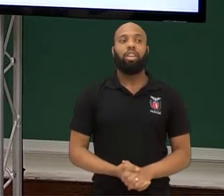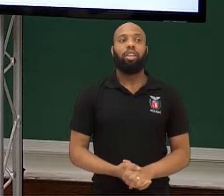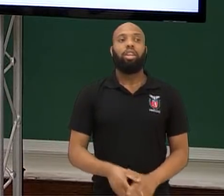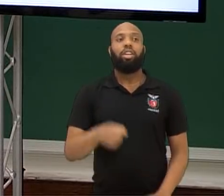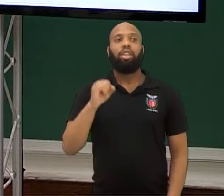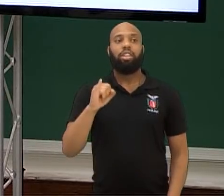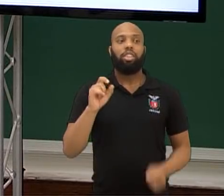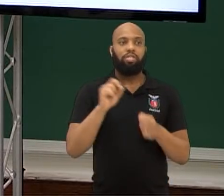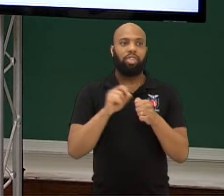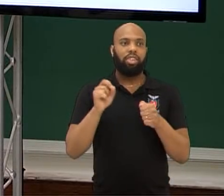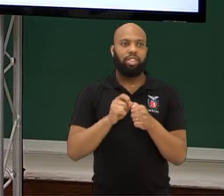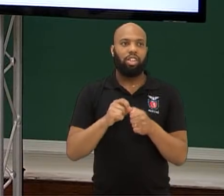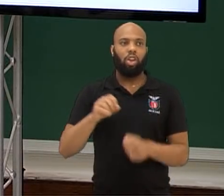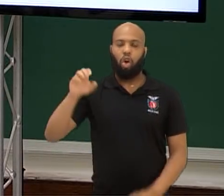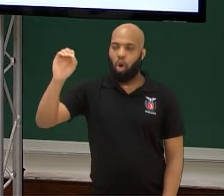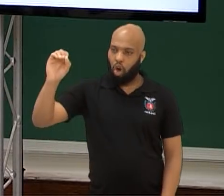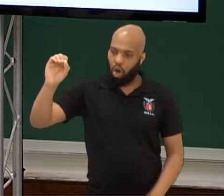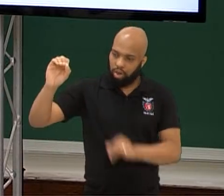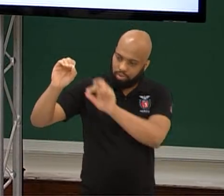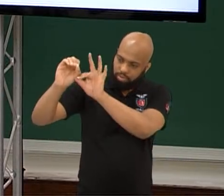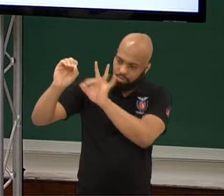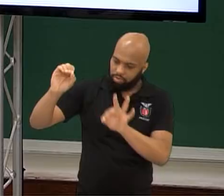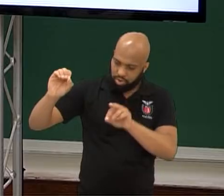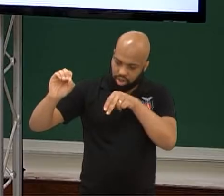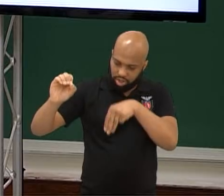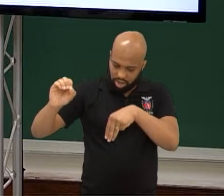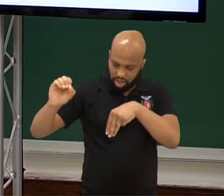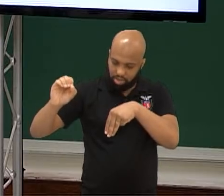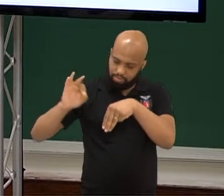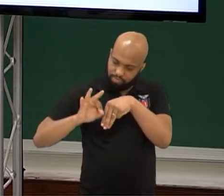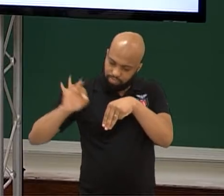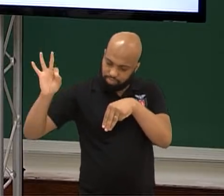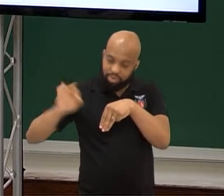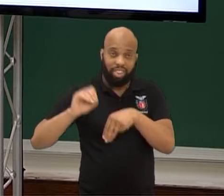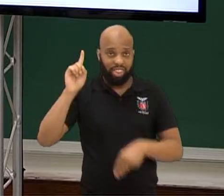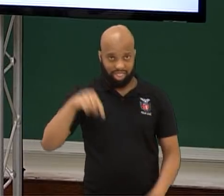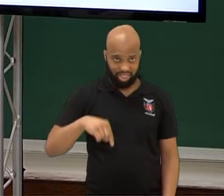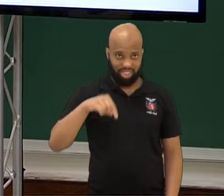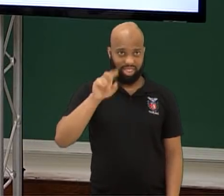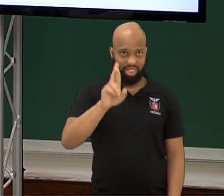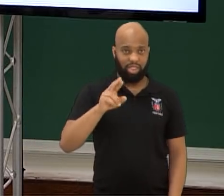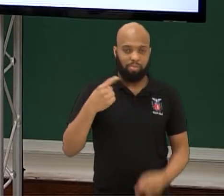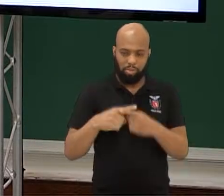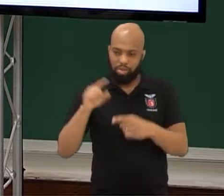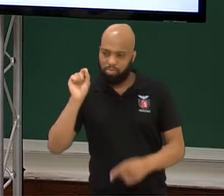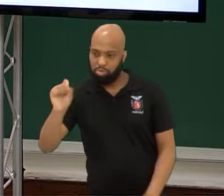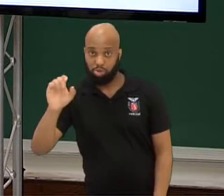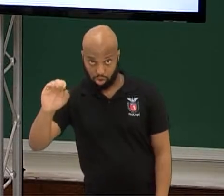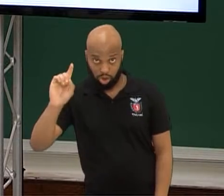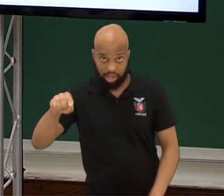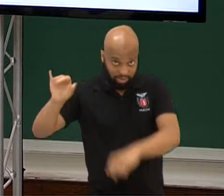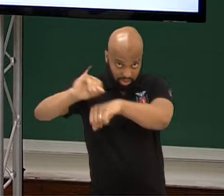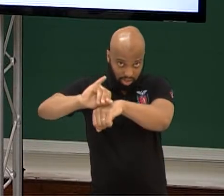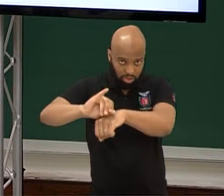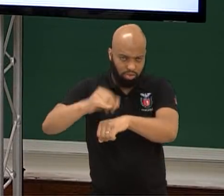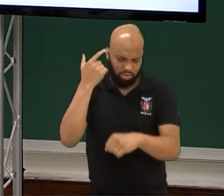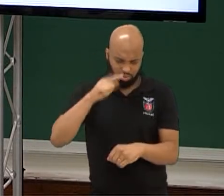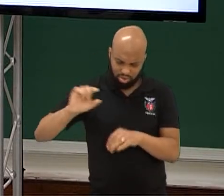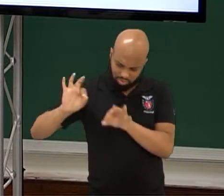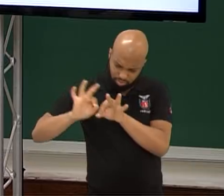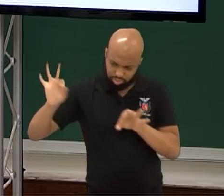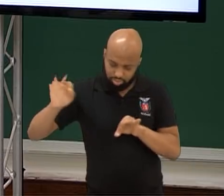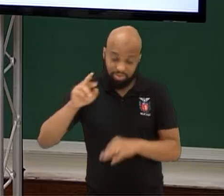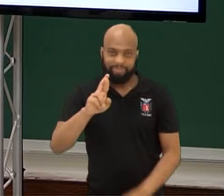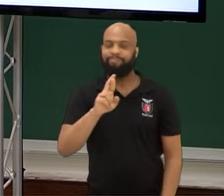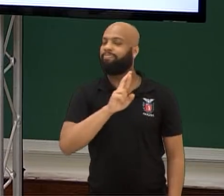Agora, se eu obter um segmento do O até o M, que o O é o nosso centro, né? Eu vou obter o raio?